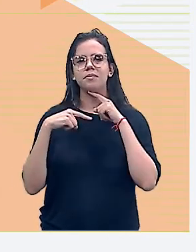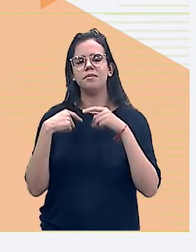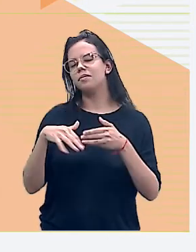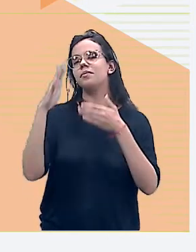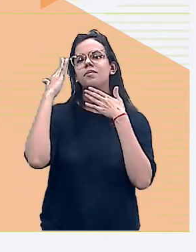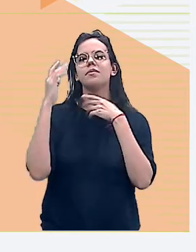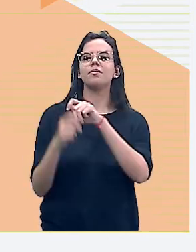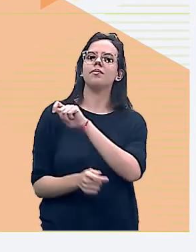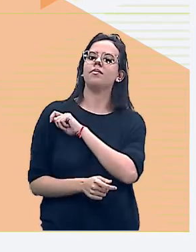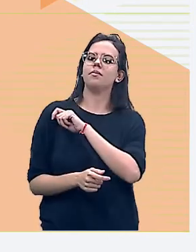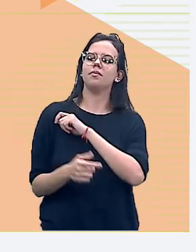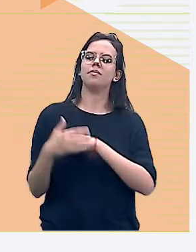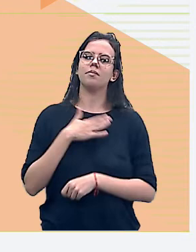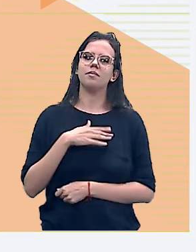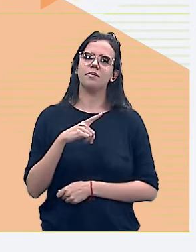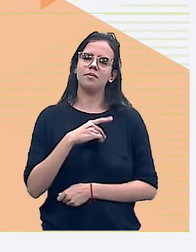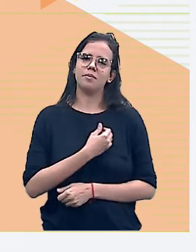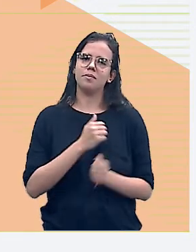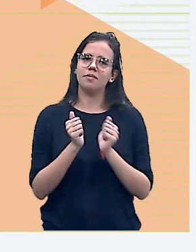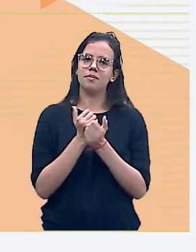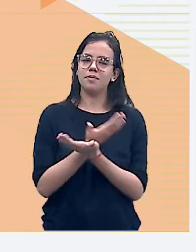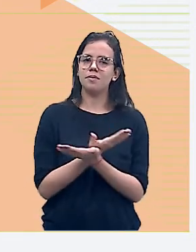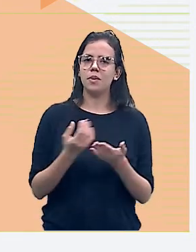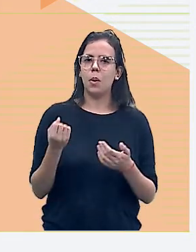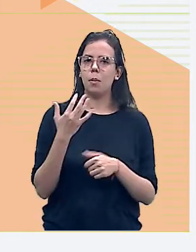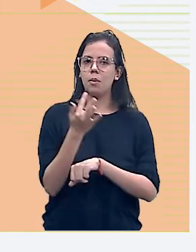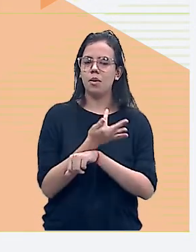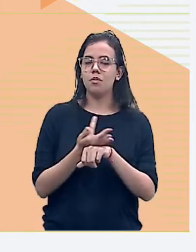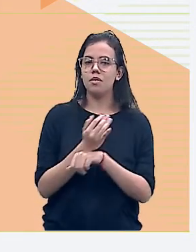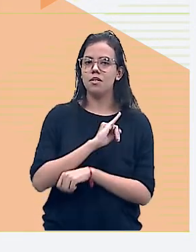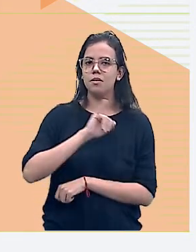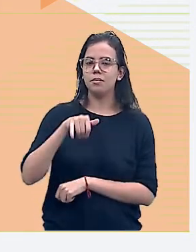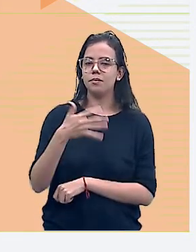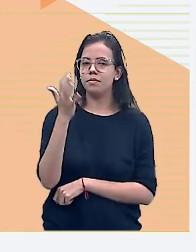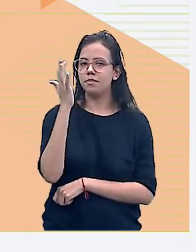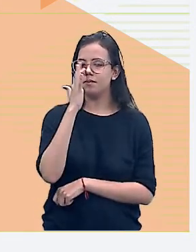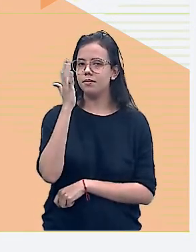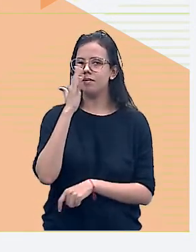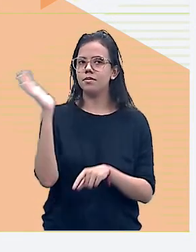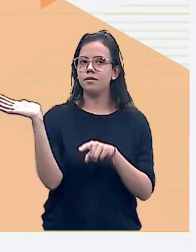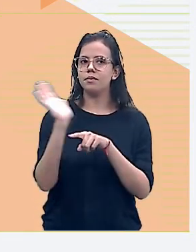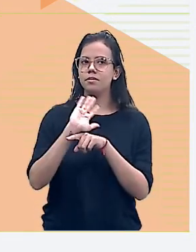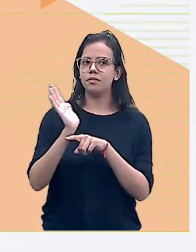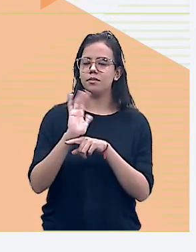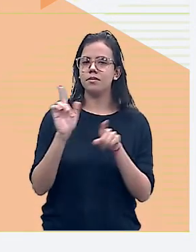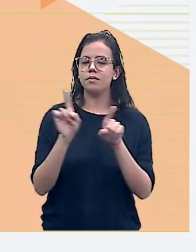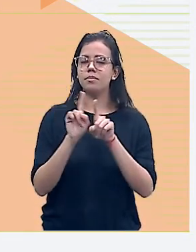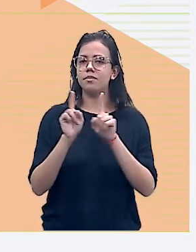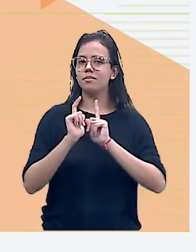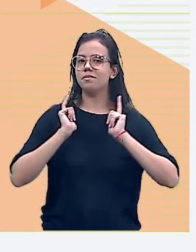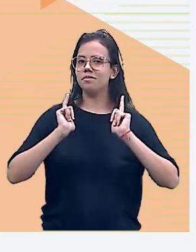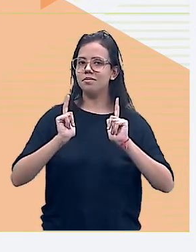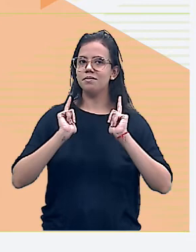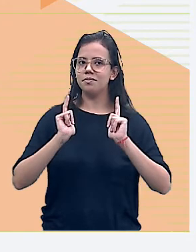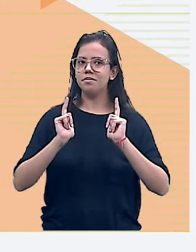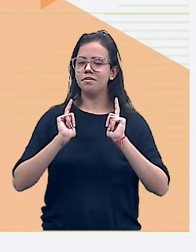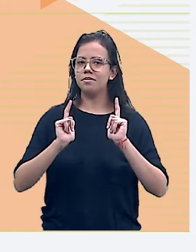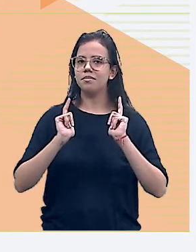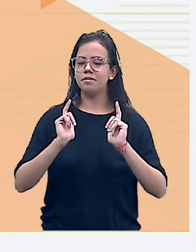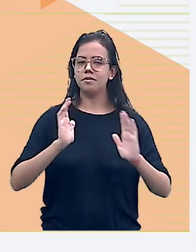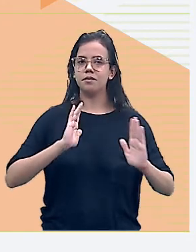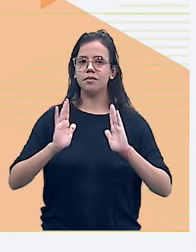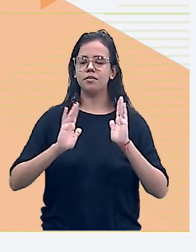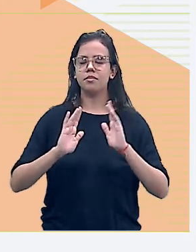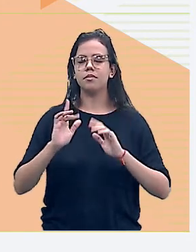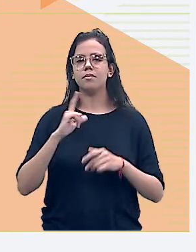galera foi um prazer estar aqui com vocês Boas férias aproveitem para assistir a filmes aproveitem para se divertir nesse nosso